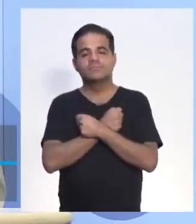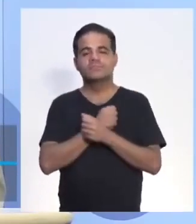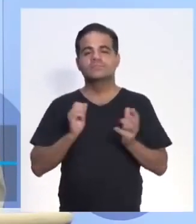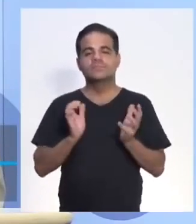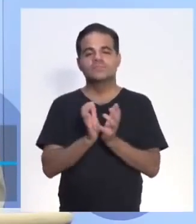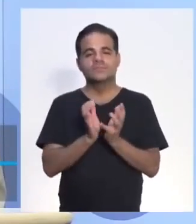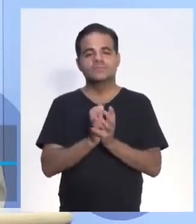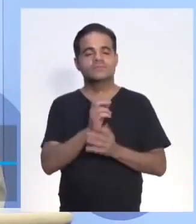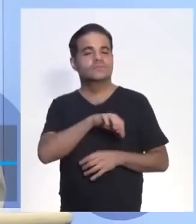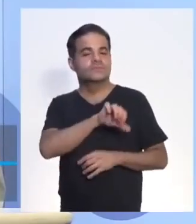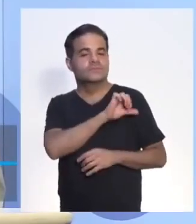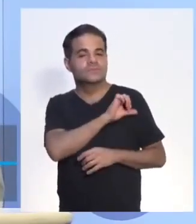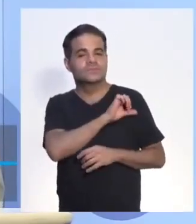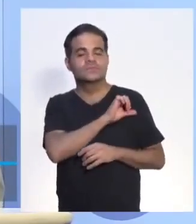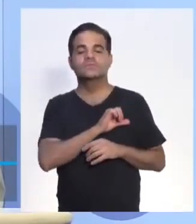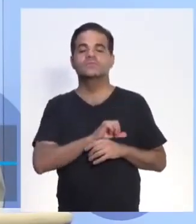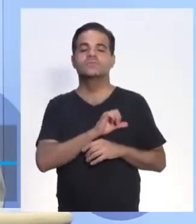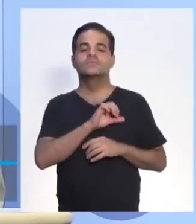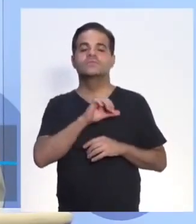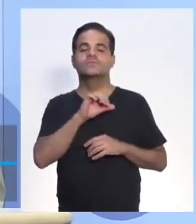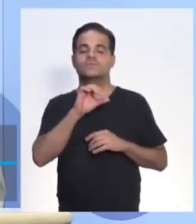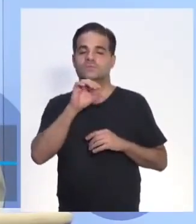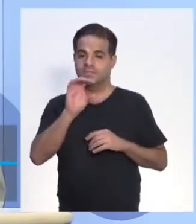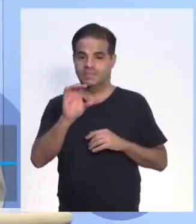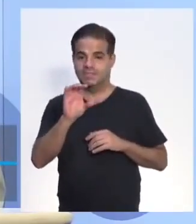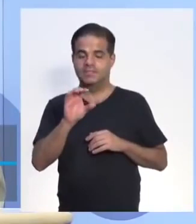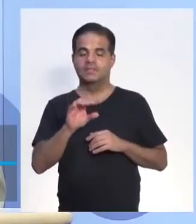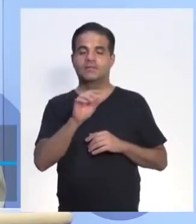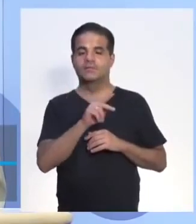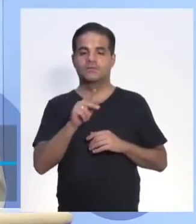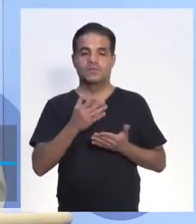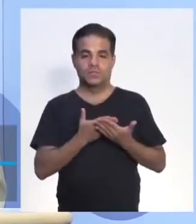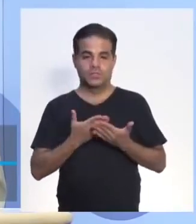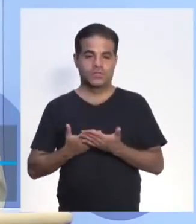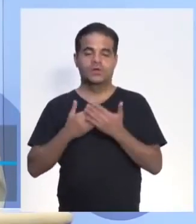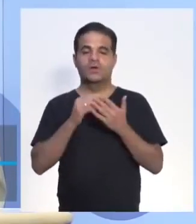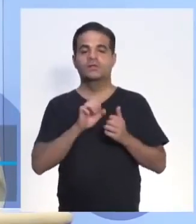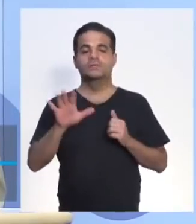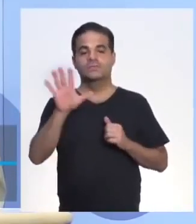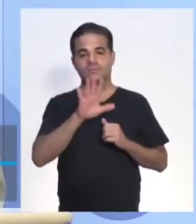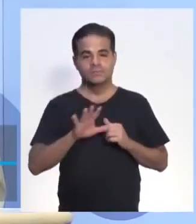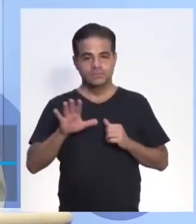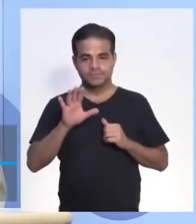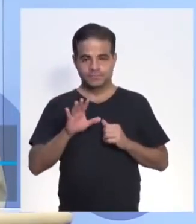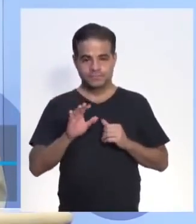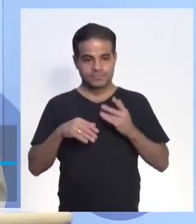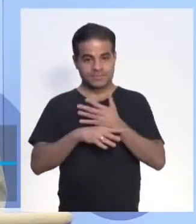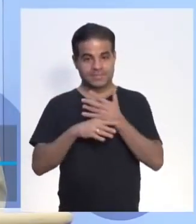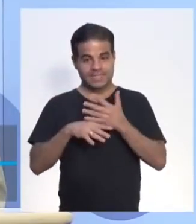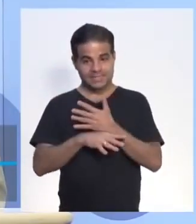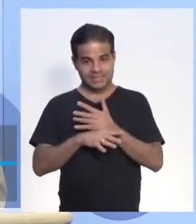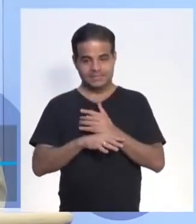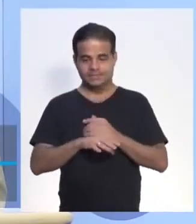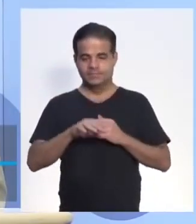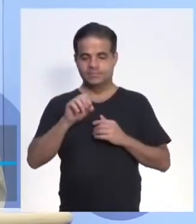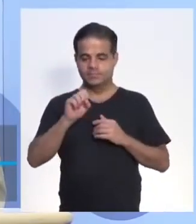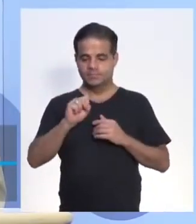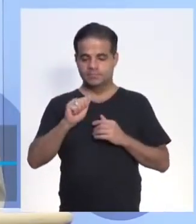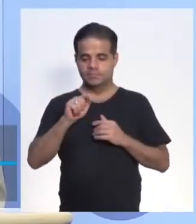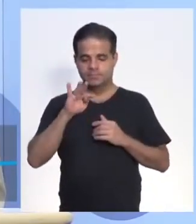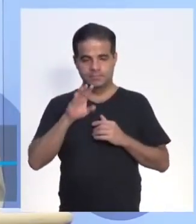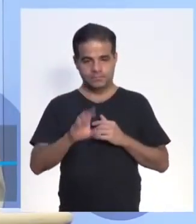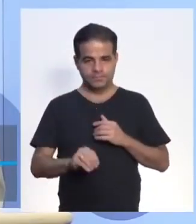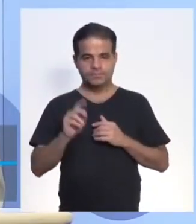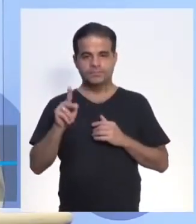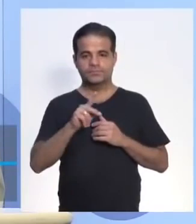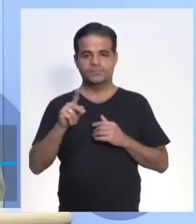do 9º C, da Escola Estadual Professor Amaral Gurgel, em Salto. Então, professora Corina